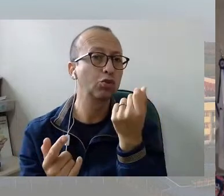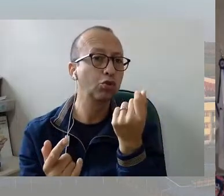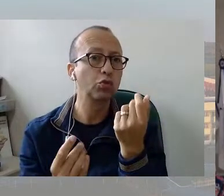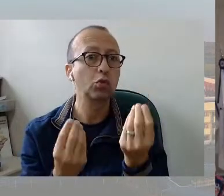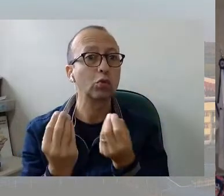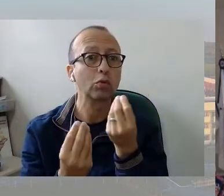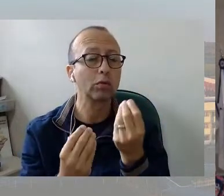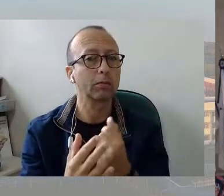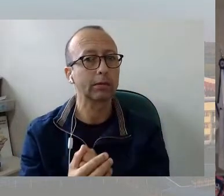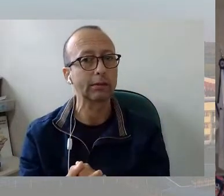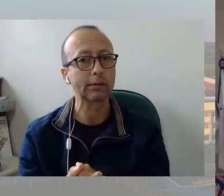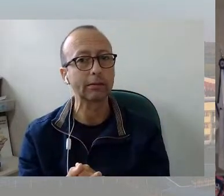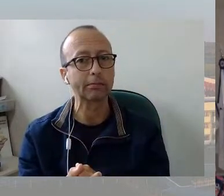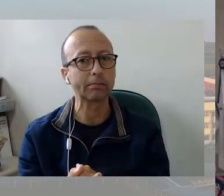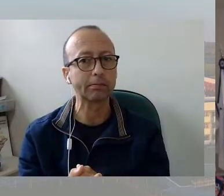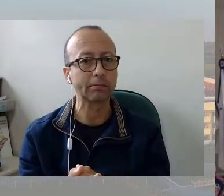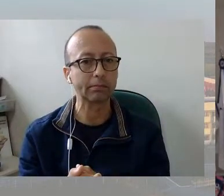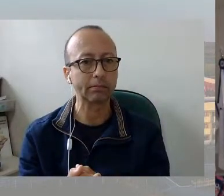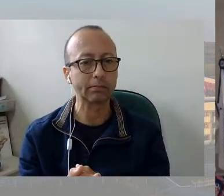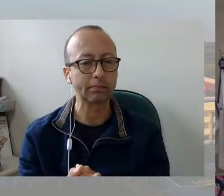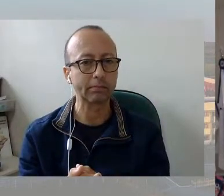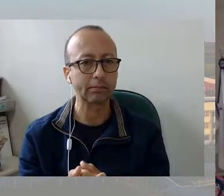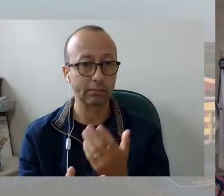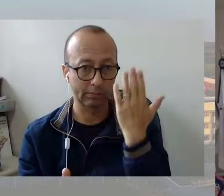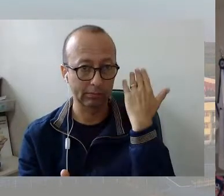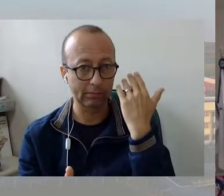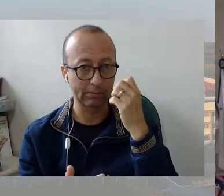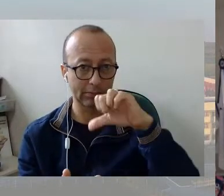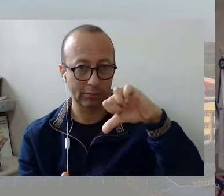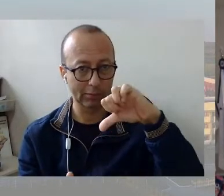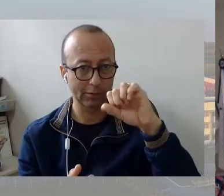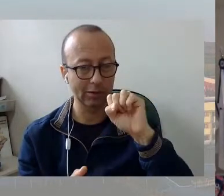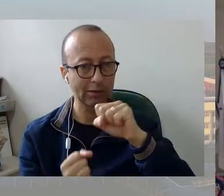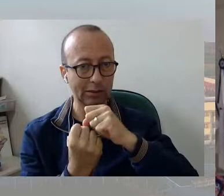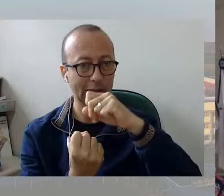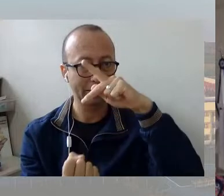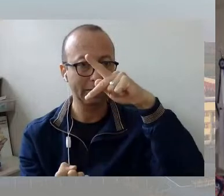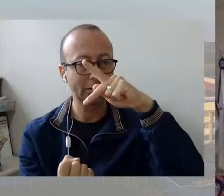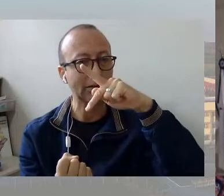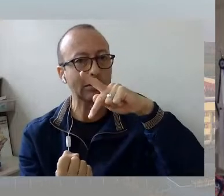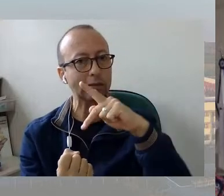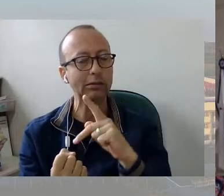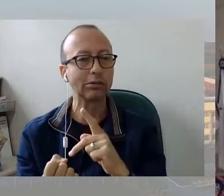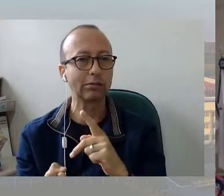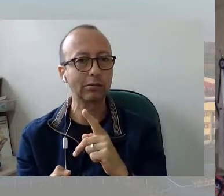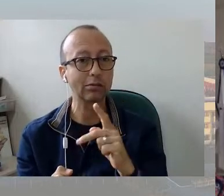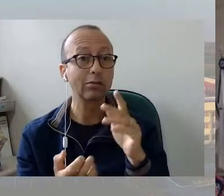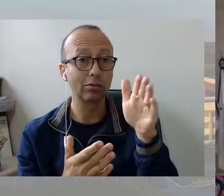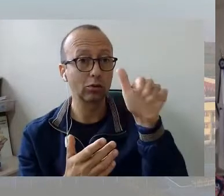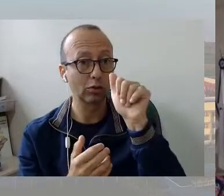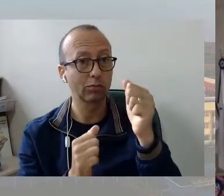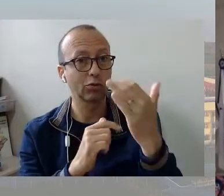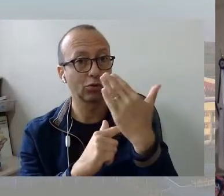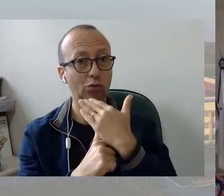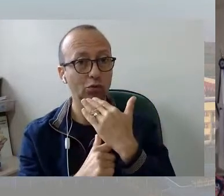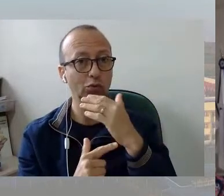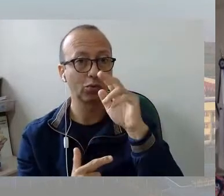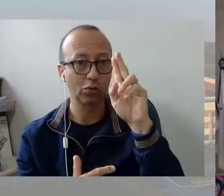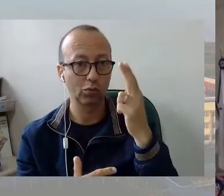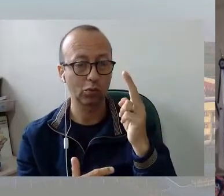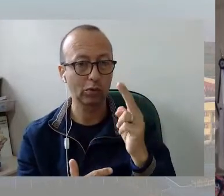dessa ordem. Né. Quando nós fizemos o nono CIEP, a gente conseguiu estabelecer uma parceria com os uruguaios, que